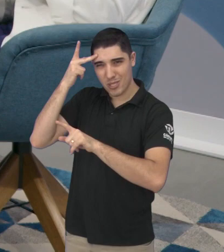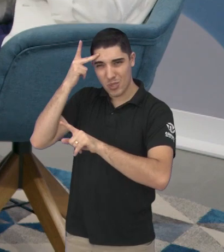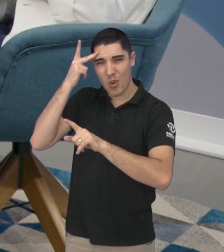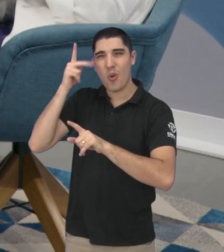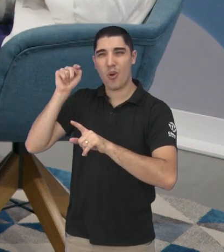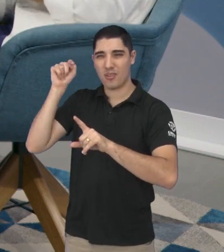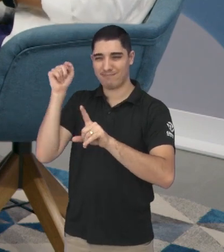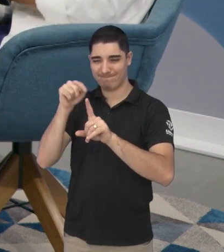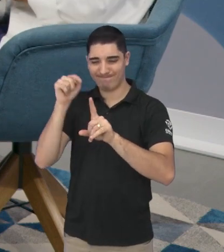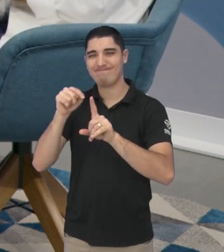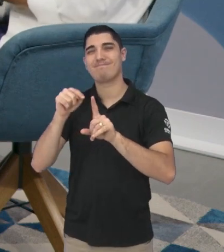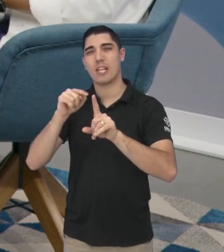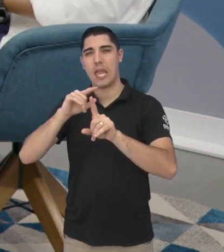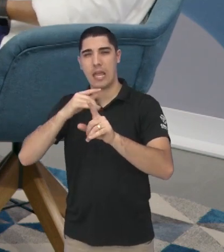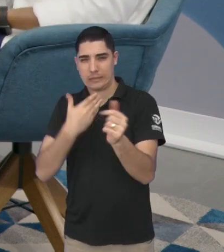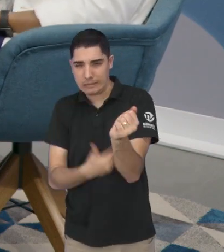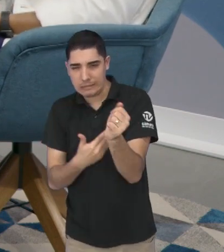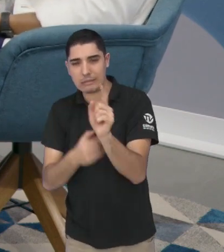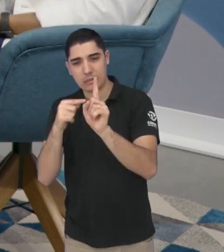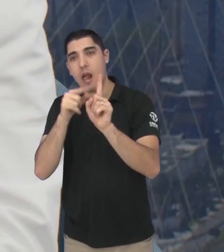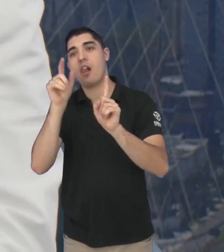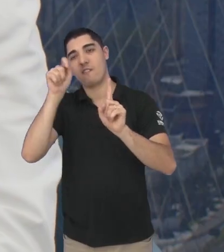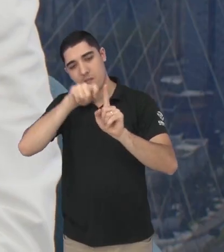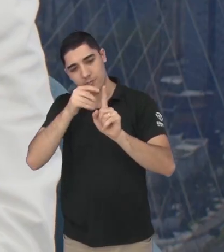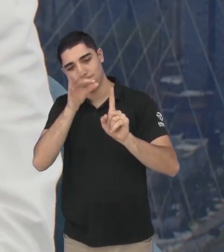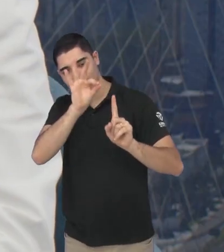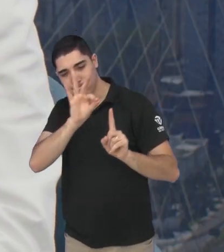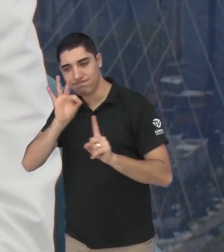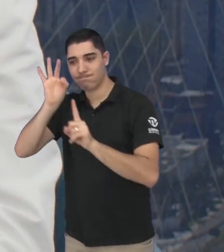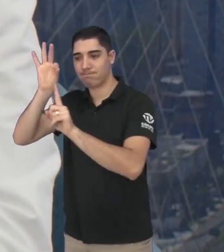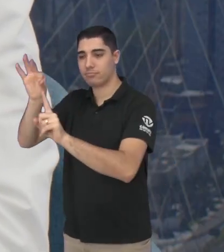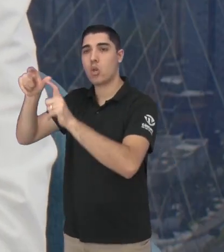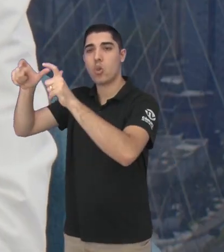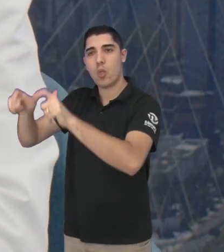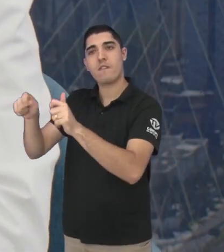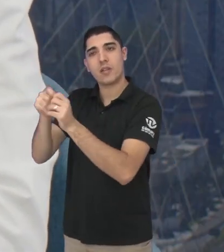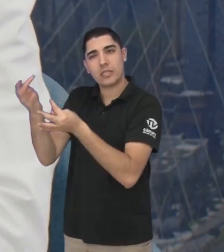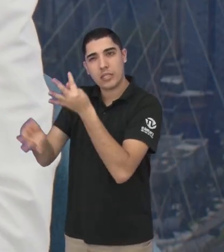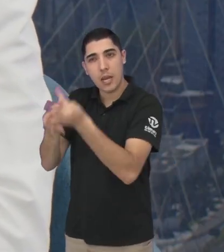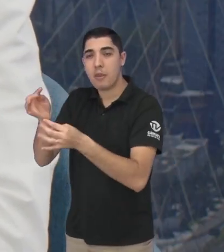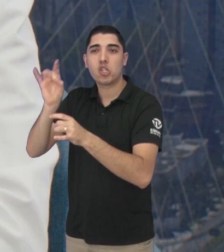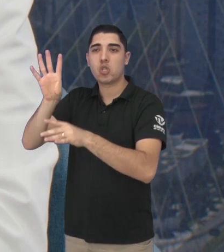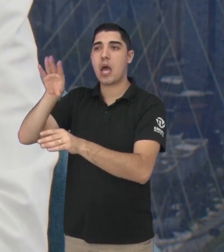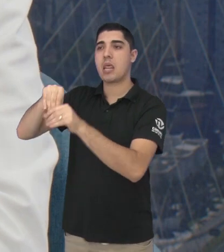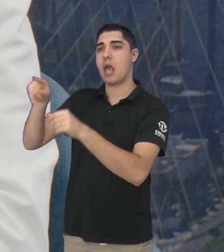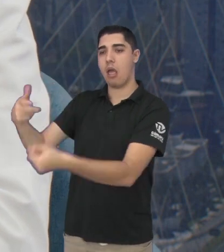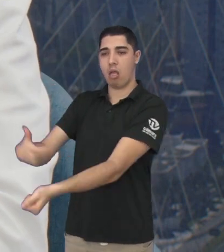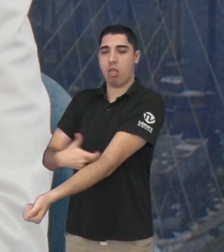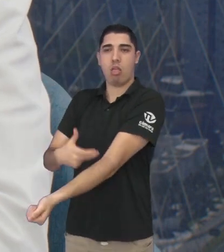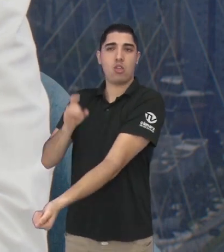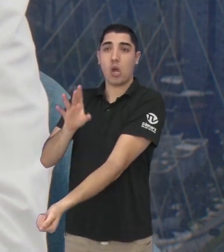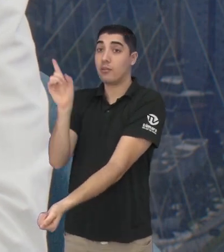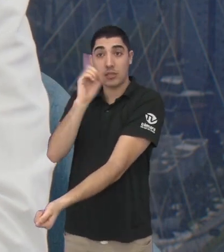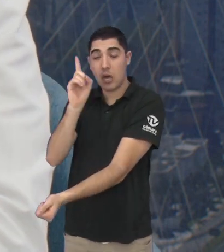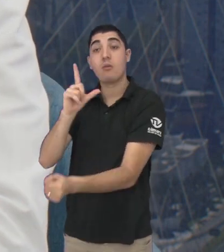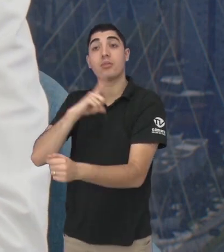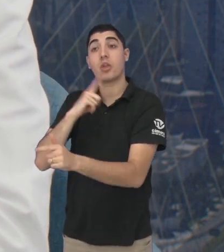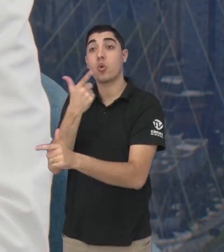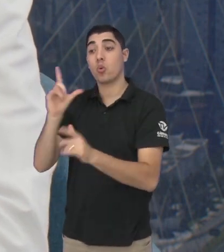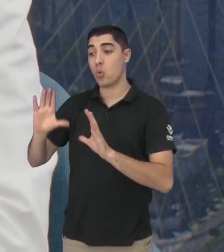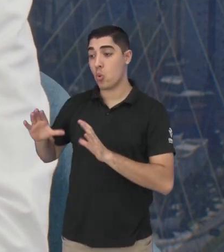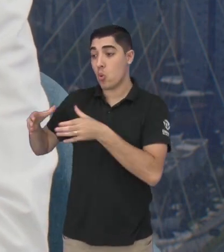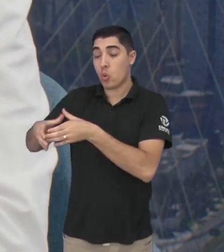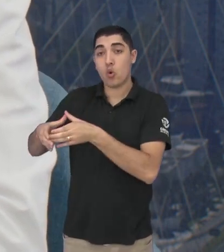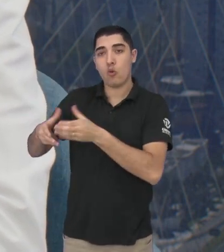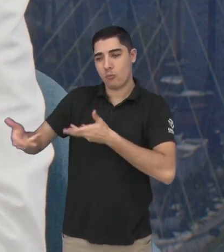são encaminhados, quando necessário de um tratamento um pouco mais prolongado, que não seja um tratamento ambulatorial. Nós temos também os grupos